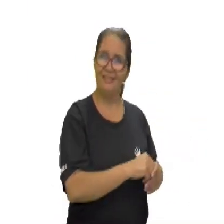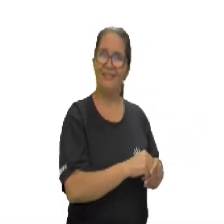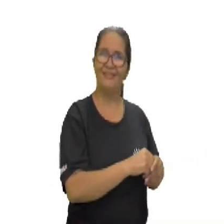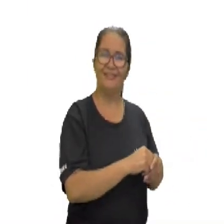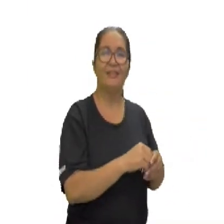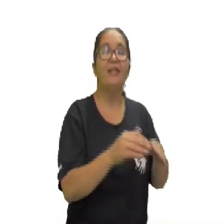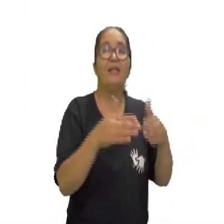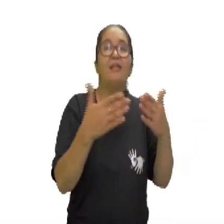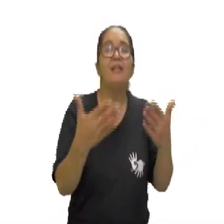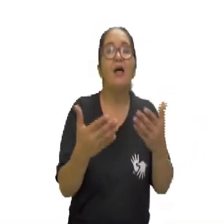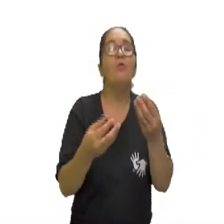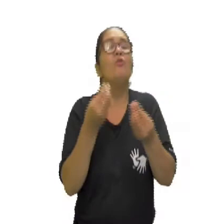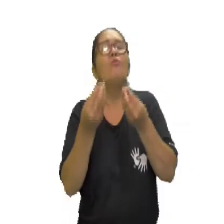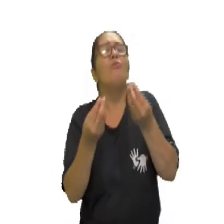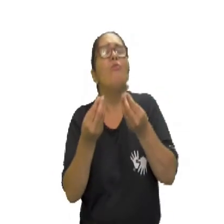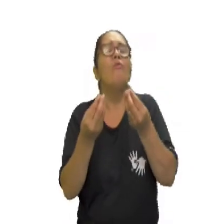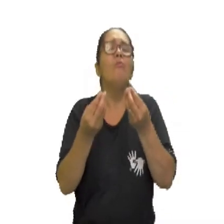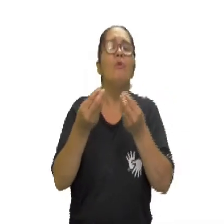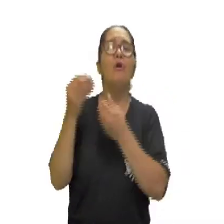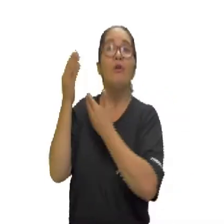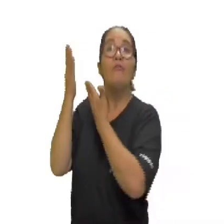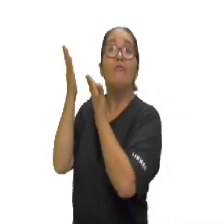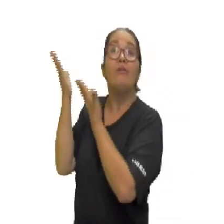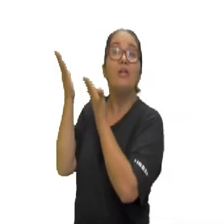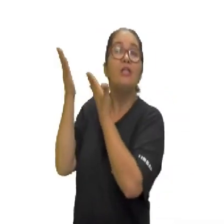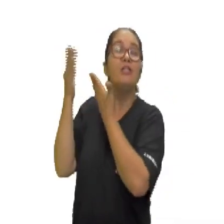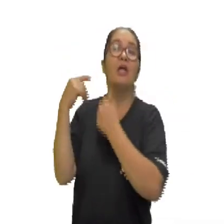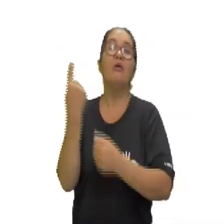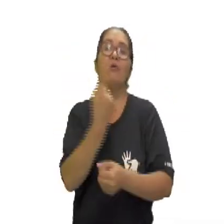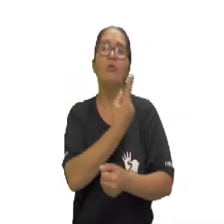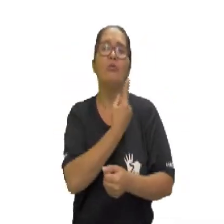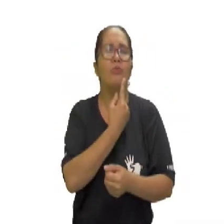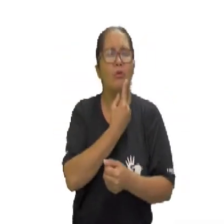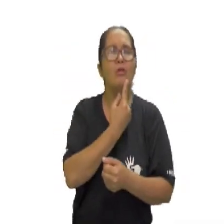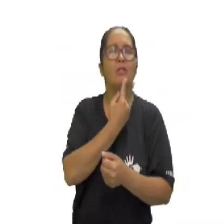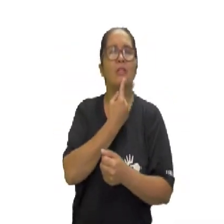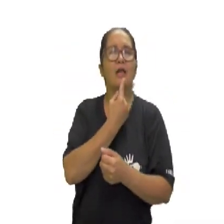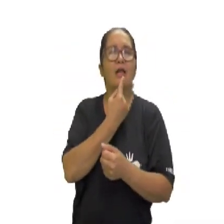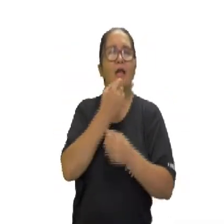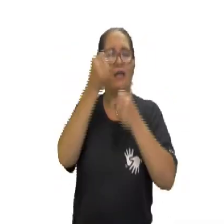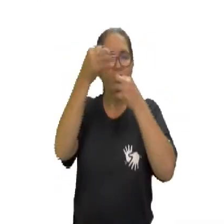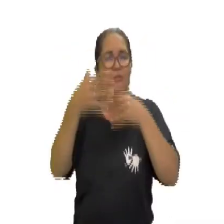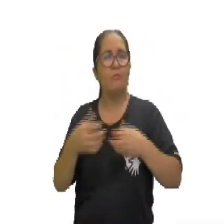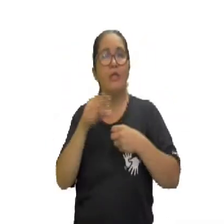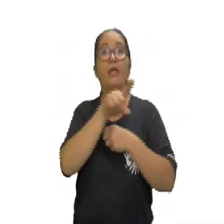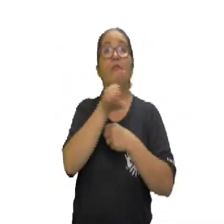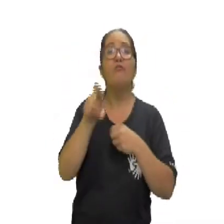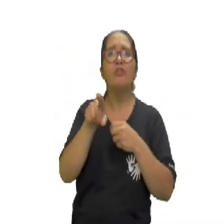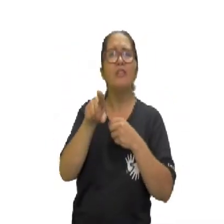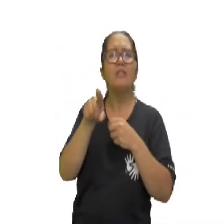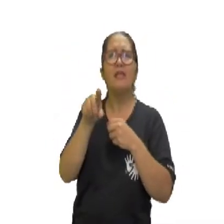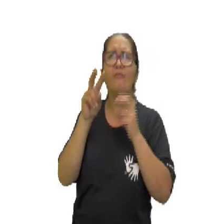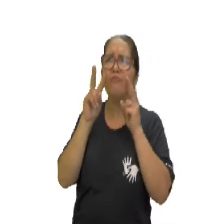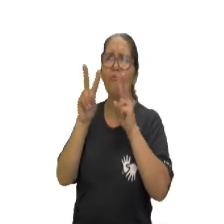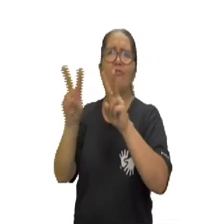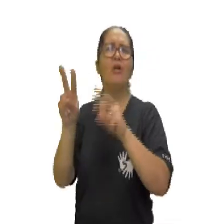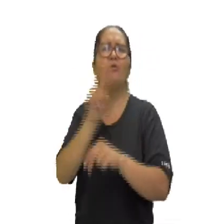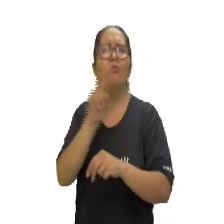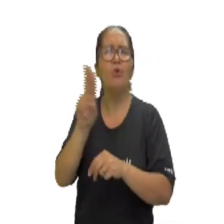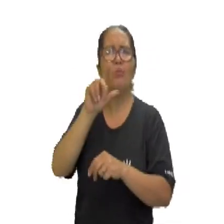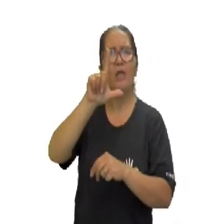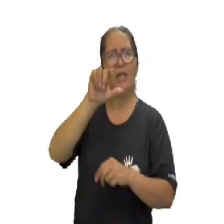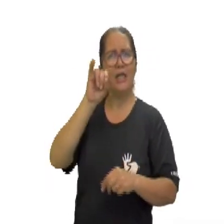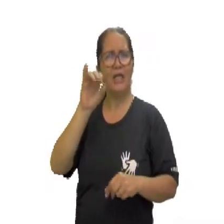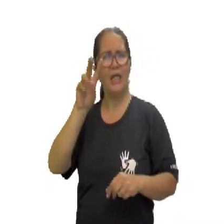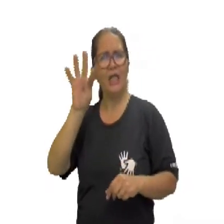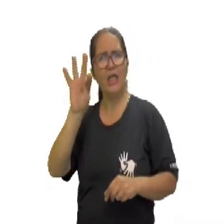quer dizer litoral? É a parte onde tem mar, onde tem praia, tá bom? E é uma vegetação, olha